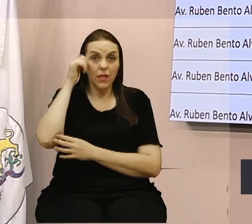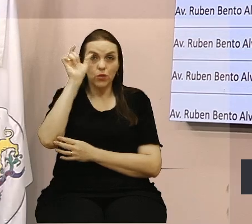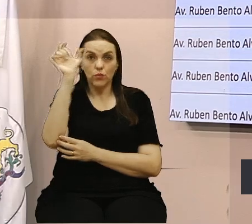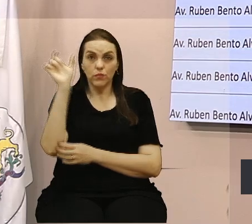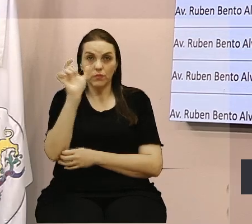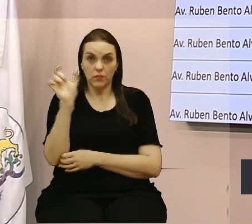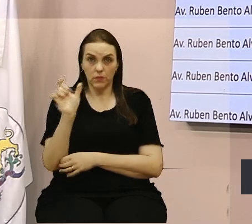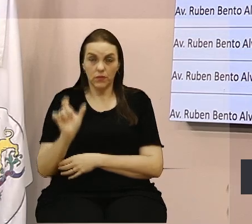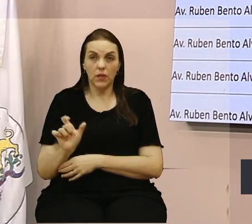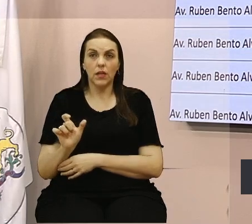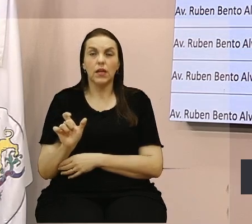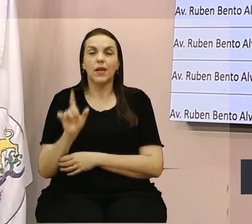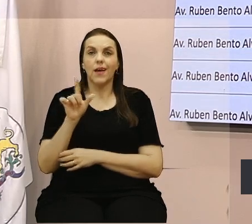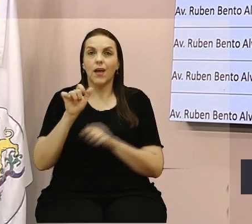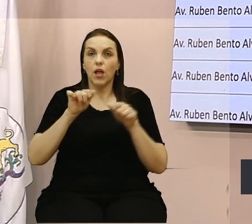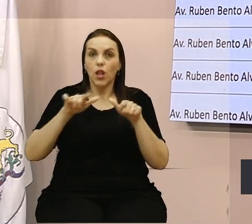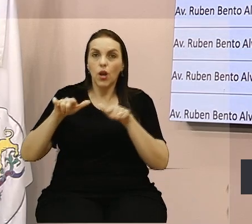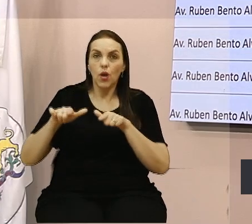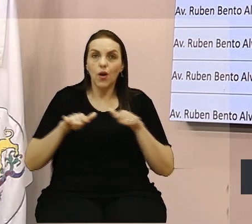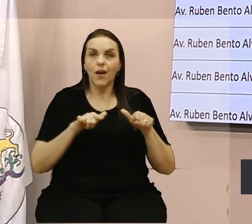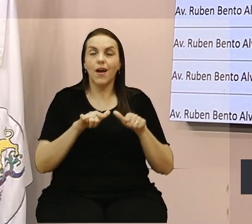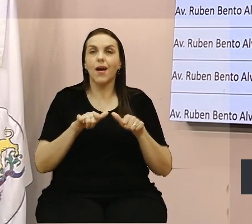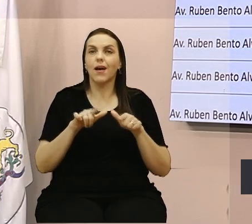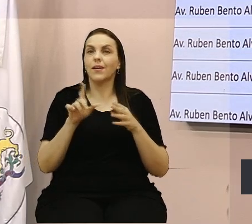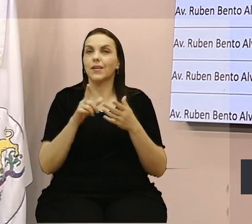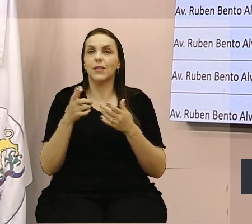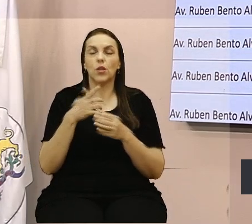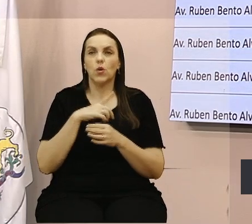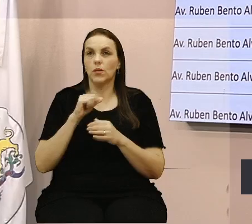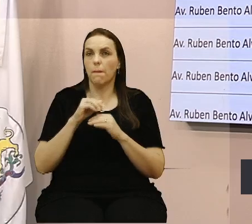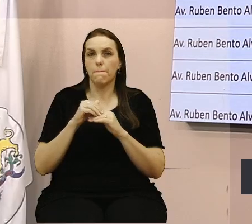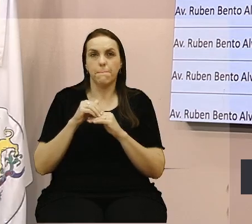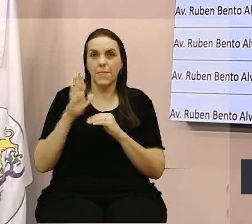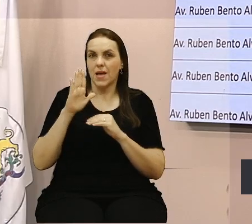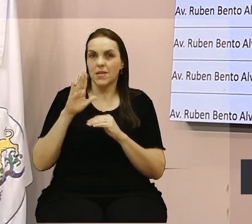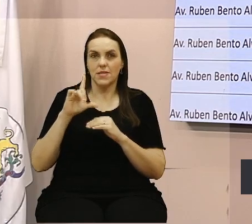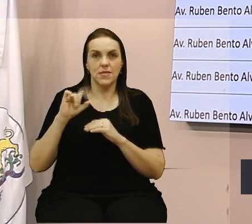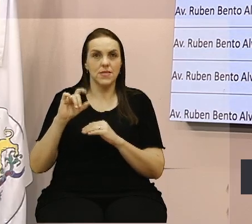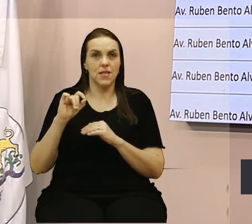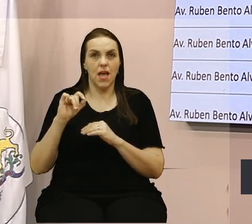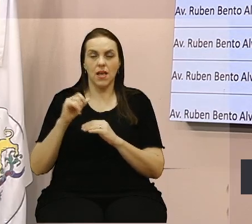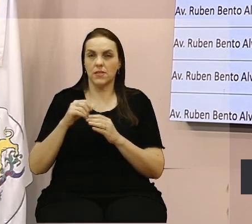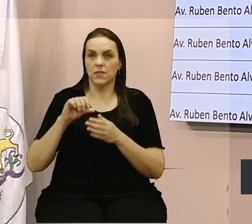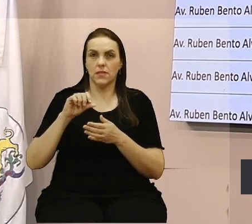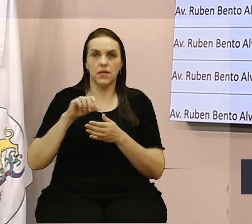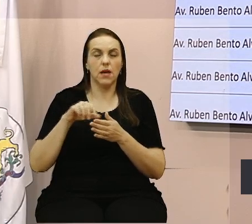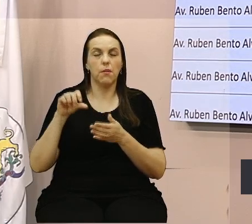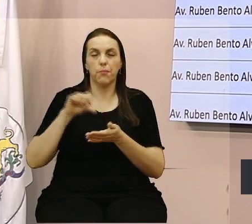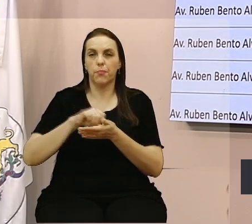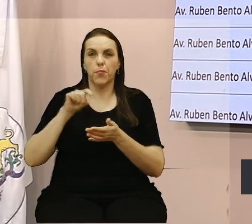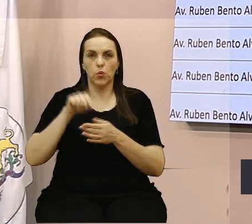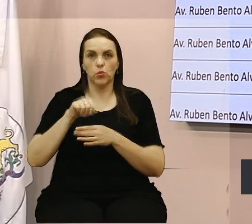né, são locais, então, que não ficaram entre os 10 maiores pontos críticos da